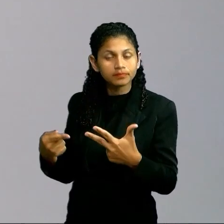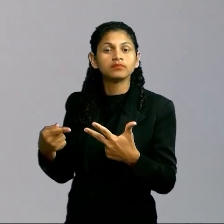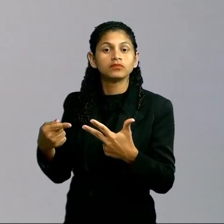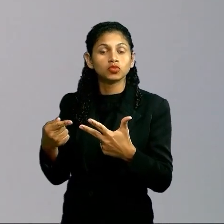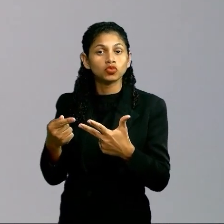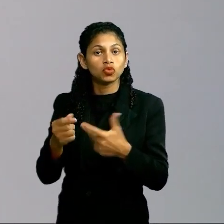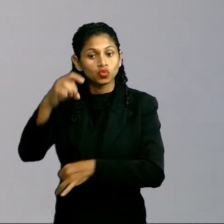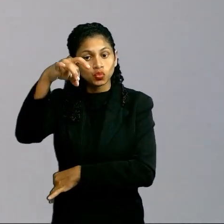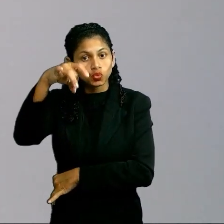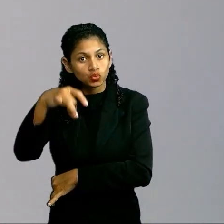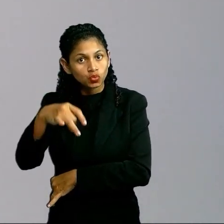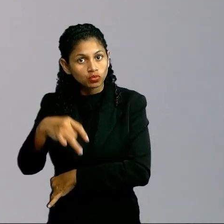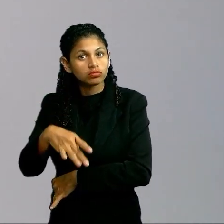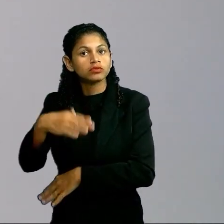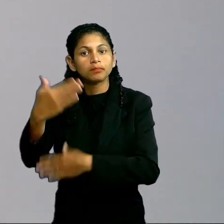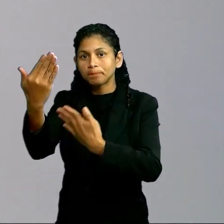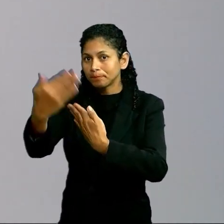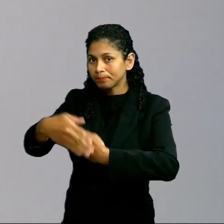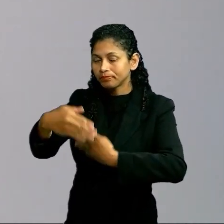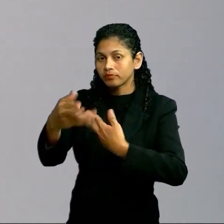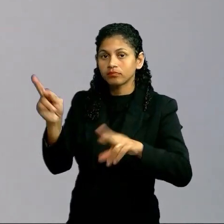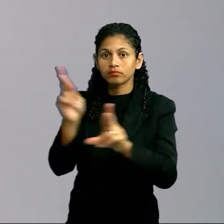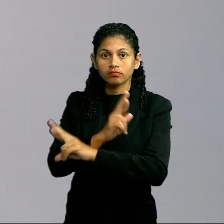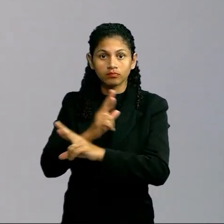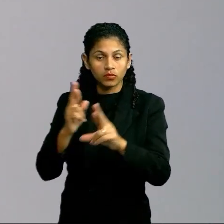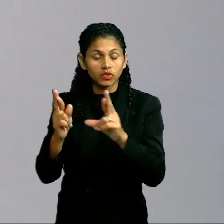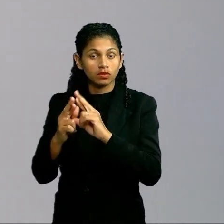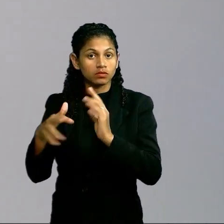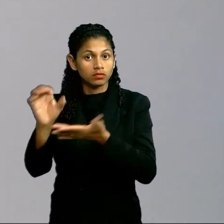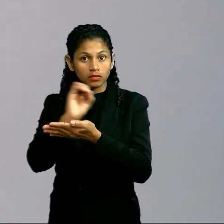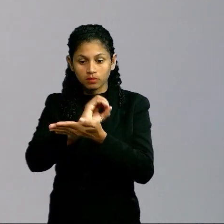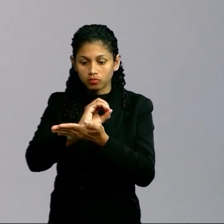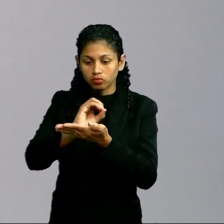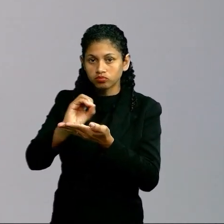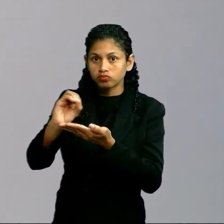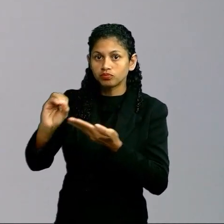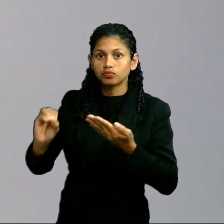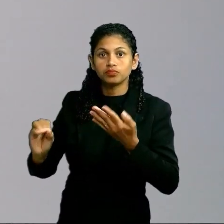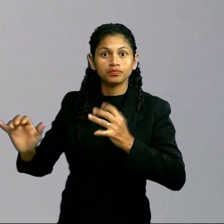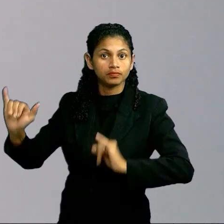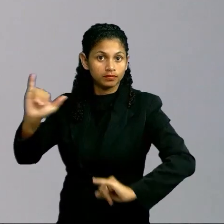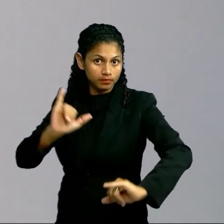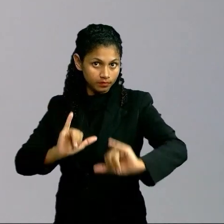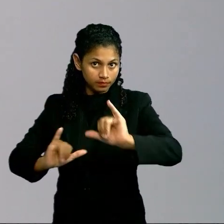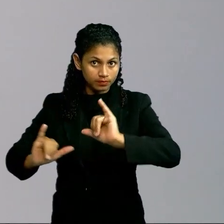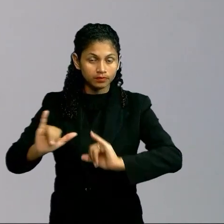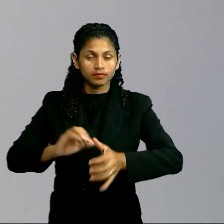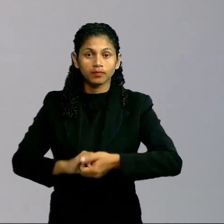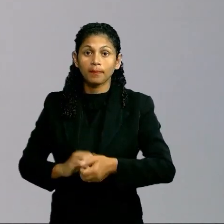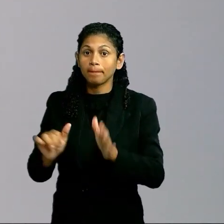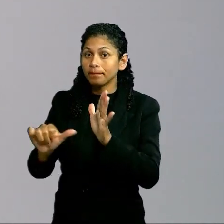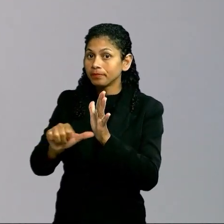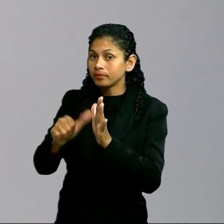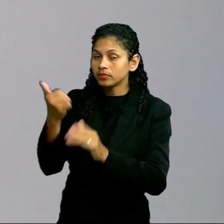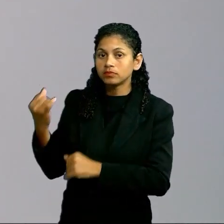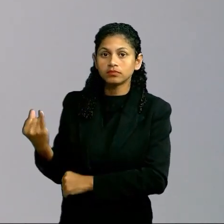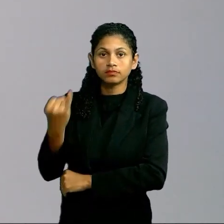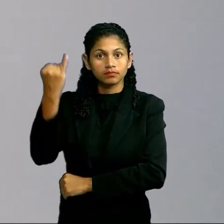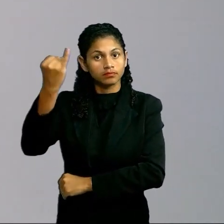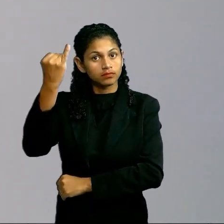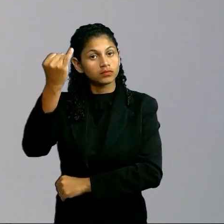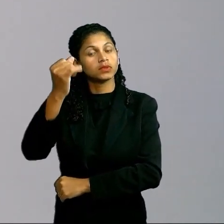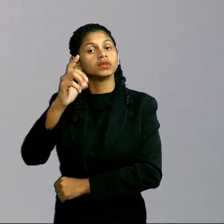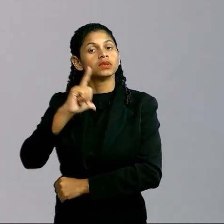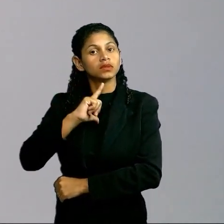nas últimas edições com relação aos compostos orgânicos. Então, primeiramente, é importante você